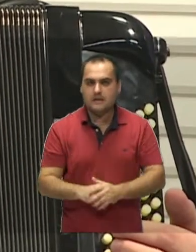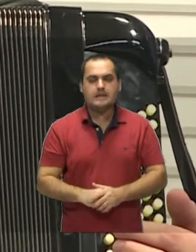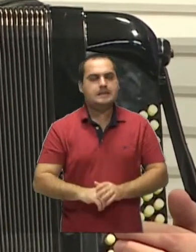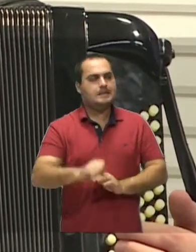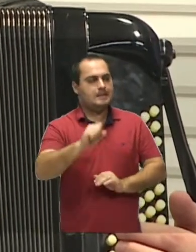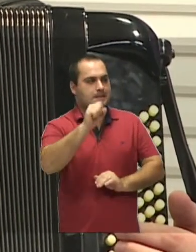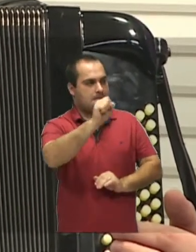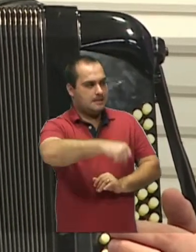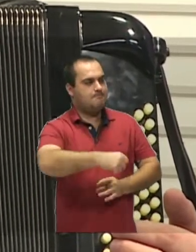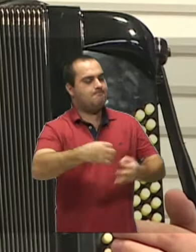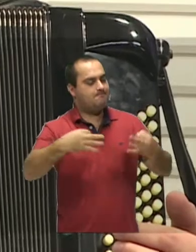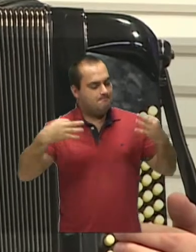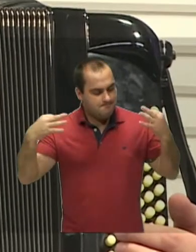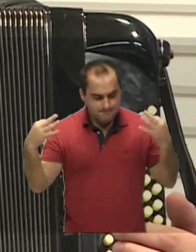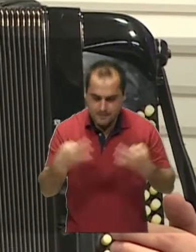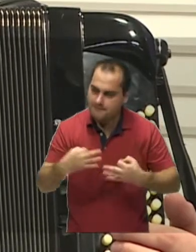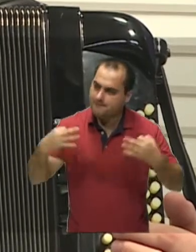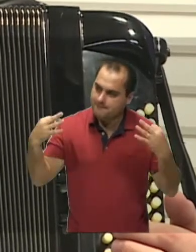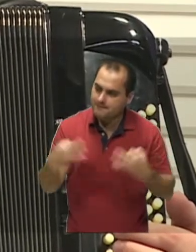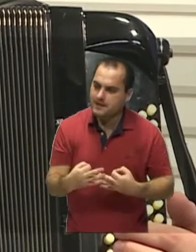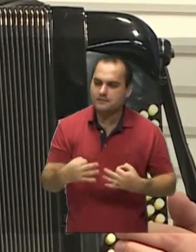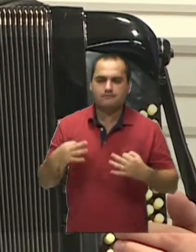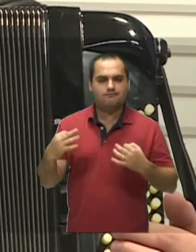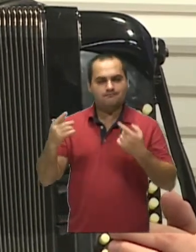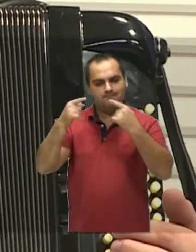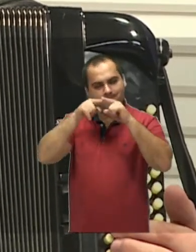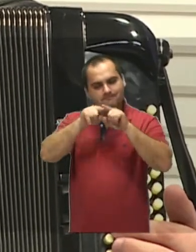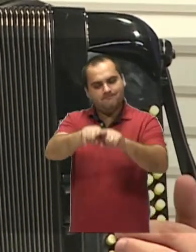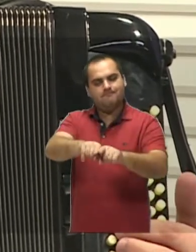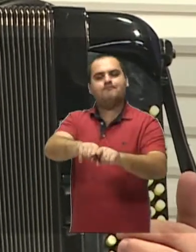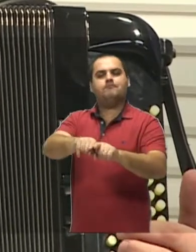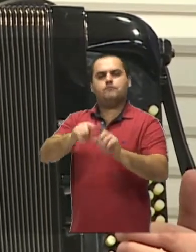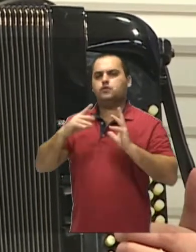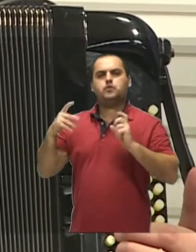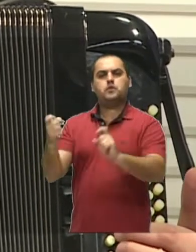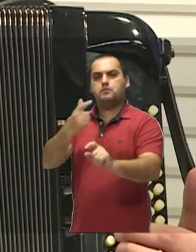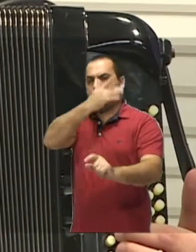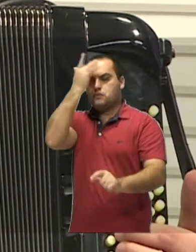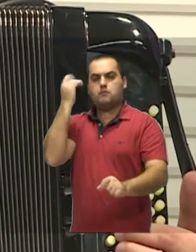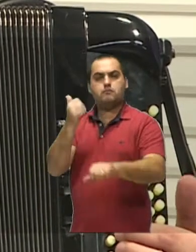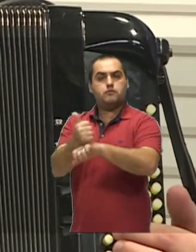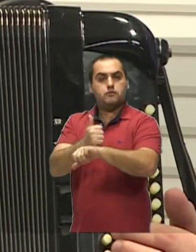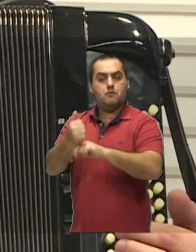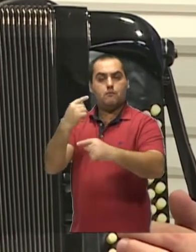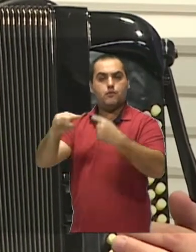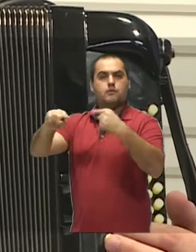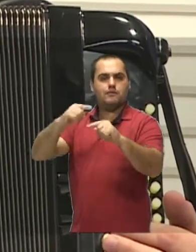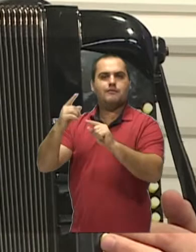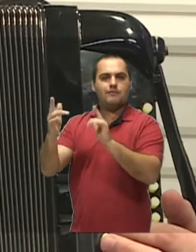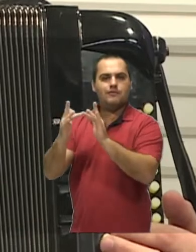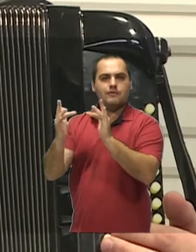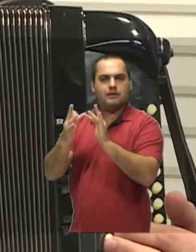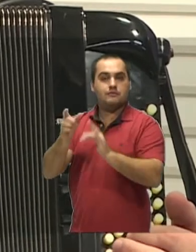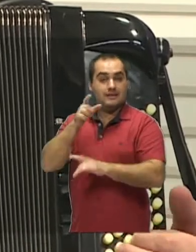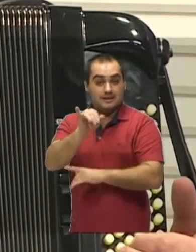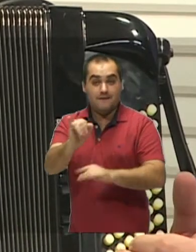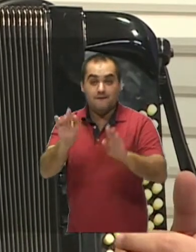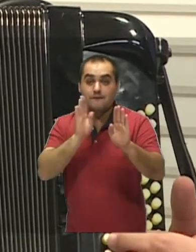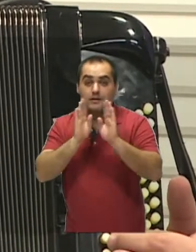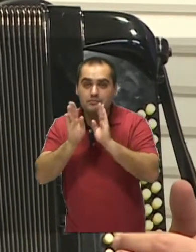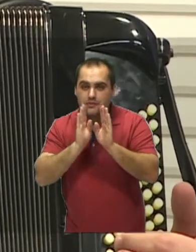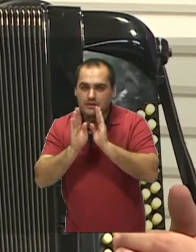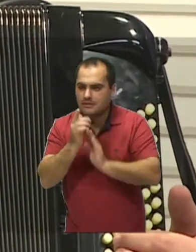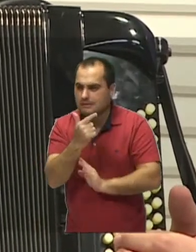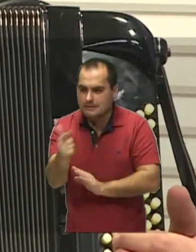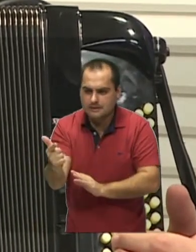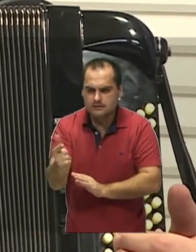gente tem. Eu falo para todos os músicos com quem eu convivo que se não fosse pelo Facebook,